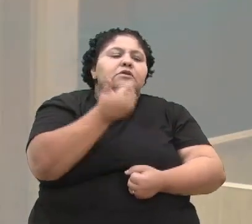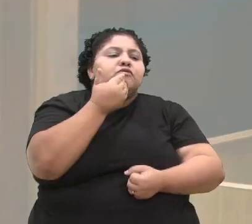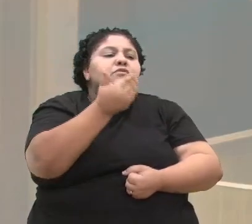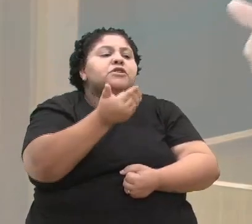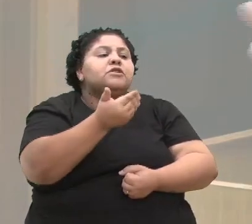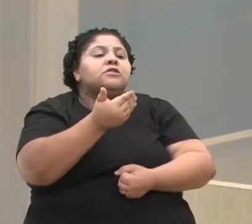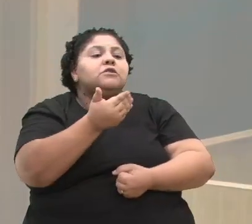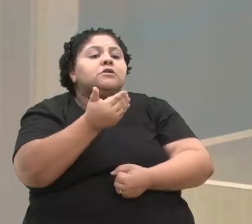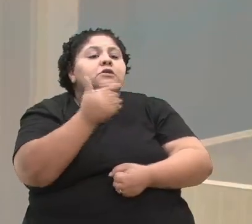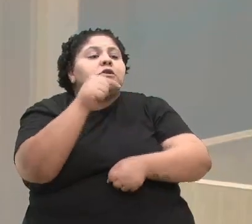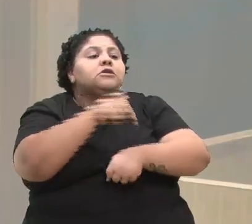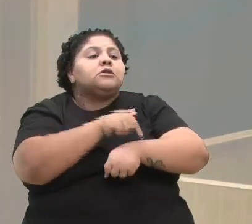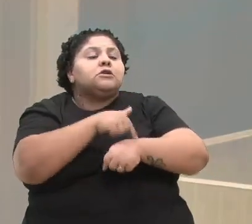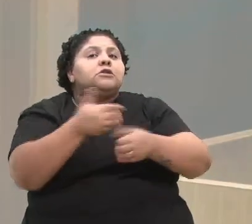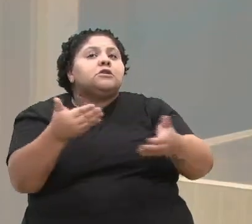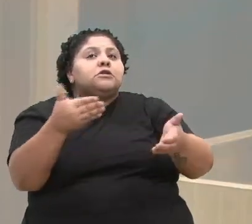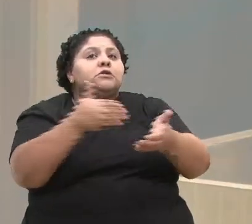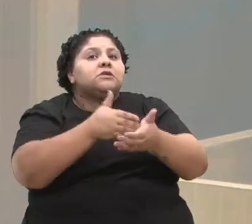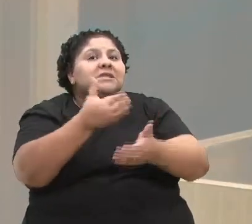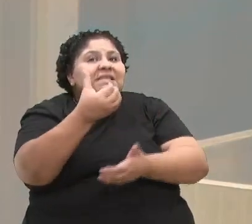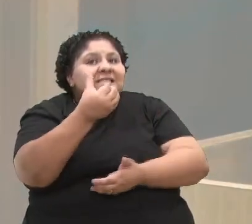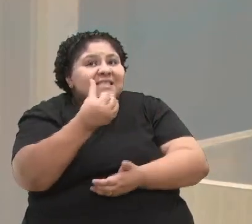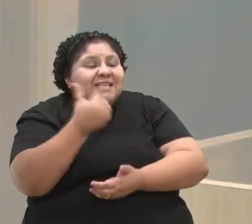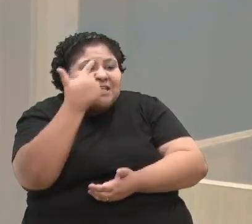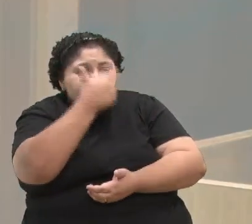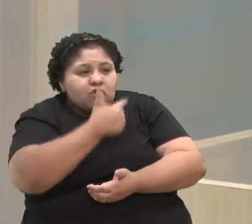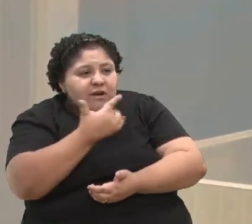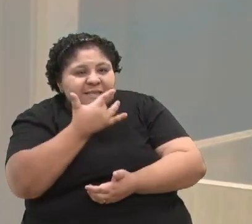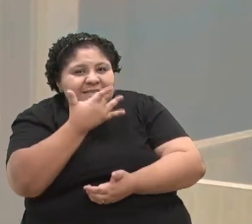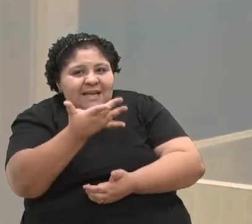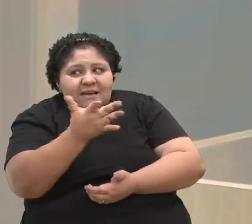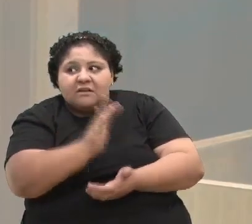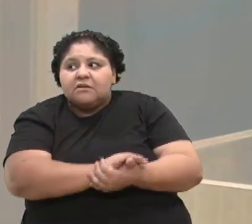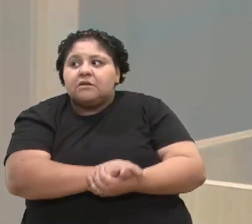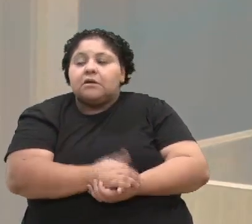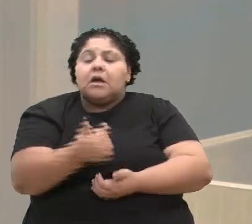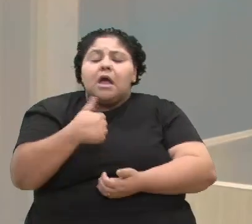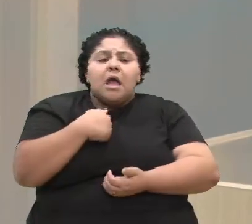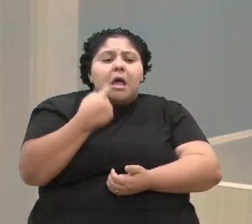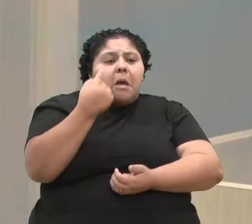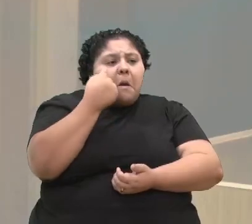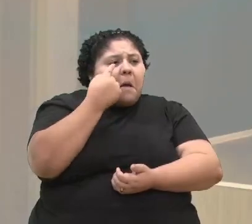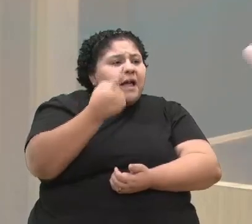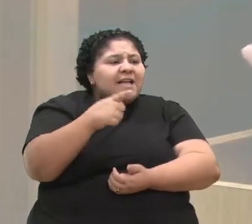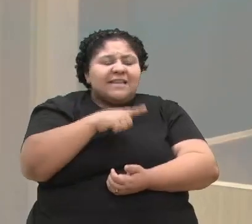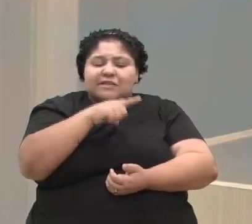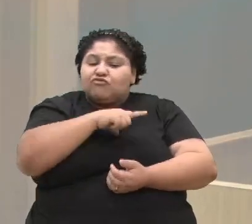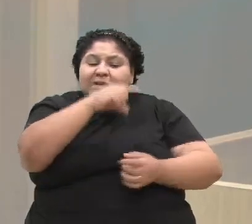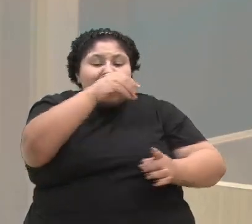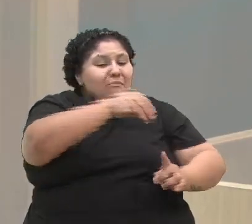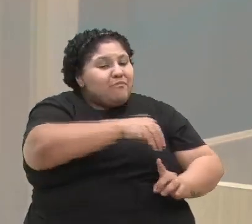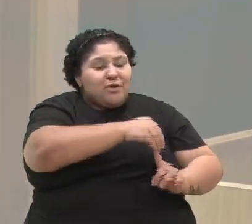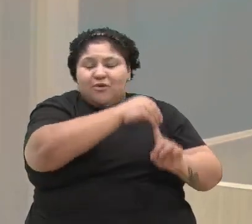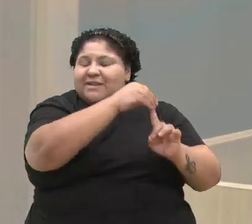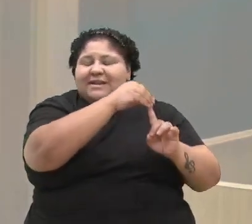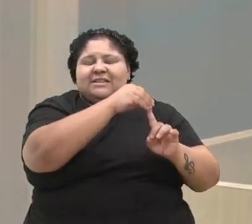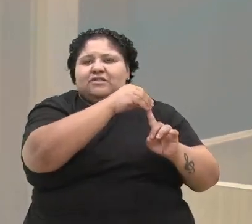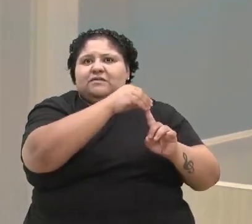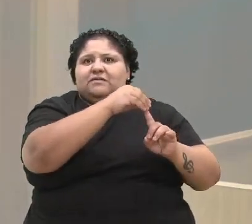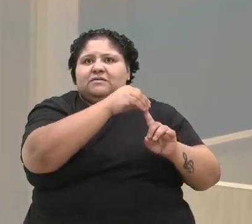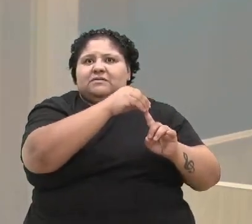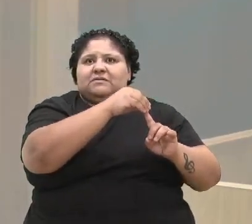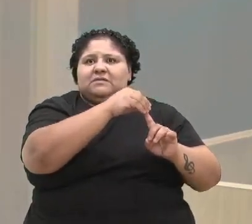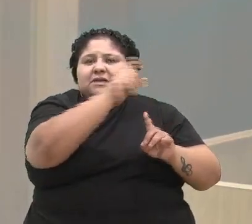horas eles realmente chegaram. Não, foi às 6 horas da tarde. Aí eu notei que não existe prioridade para a